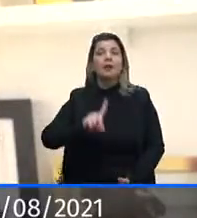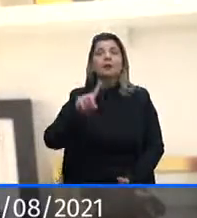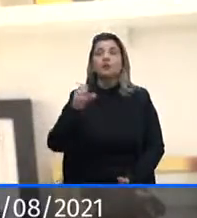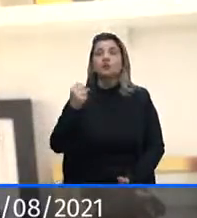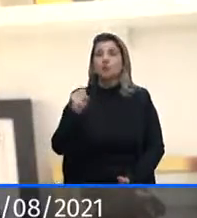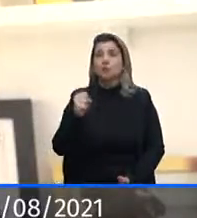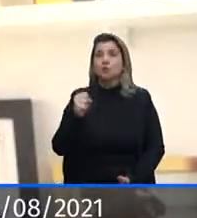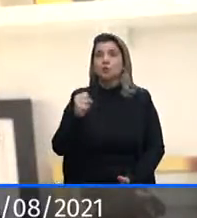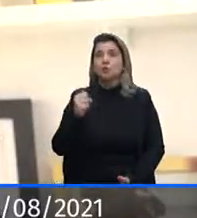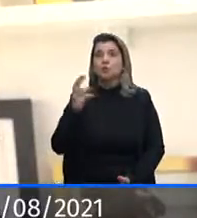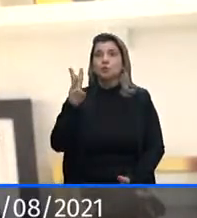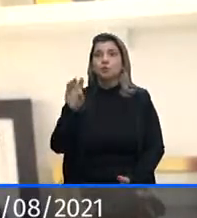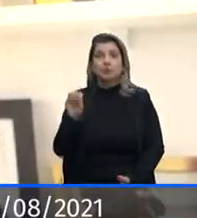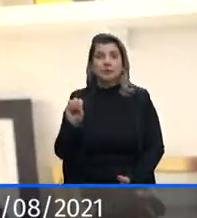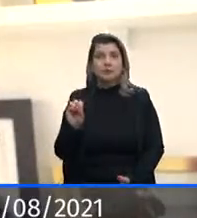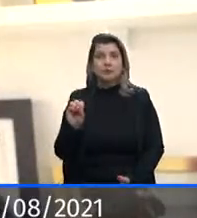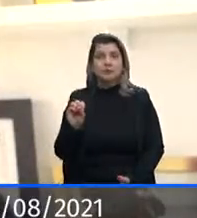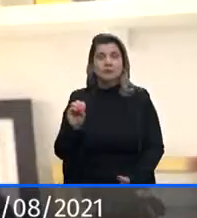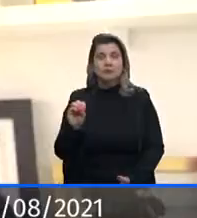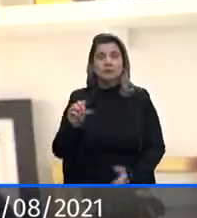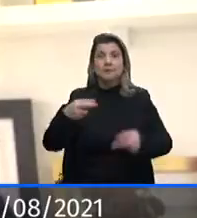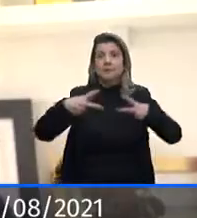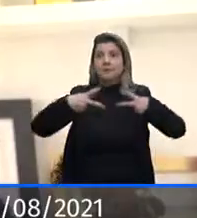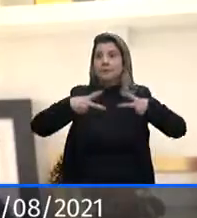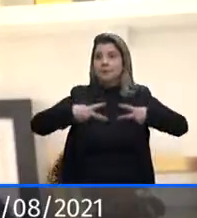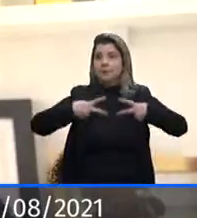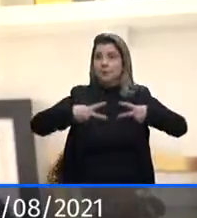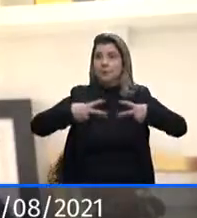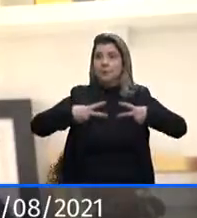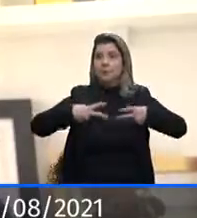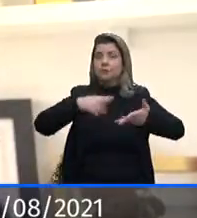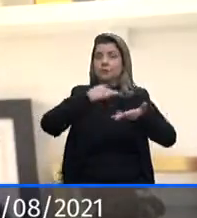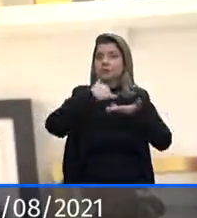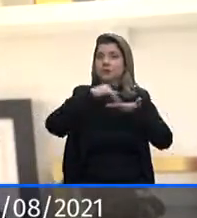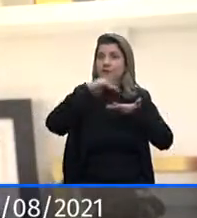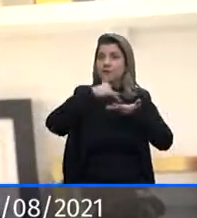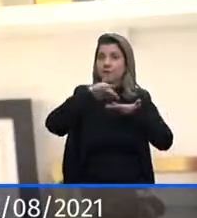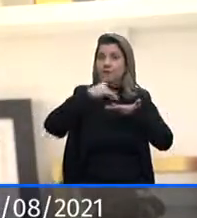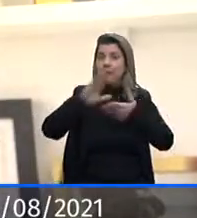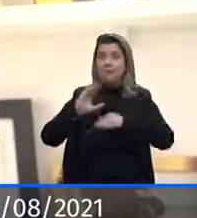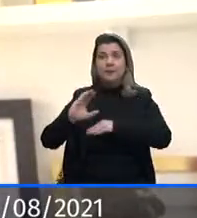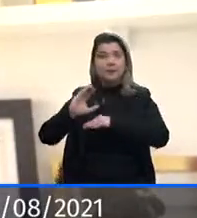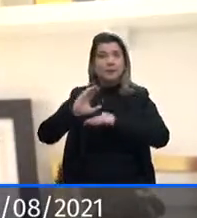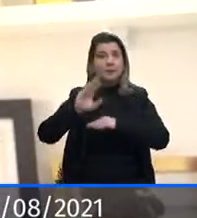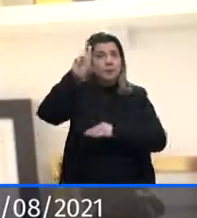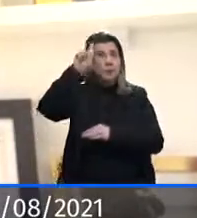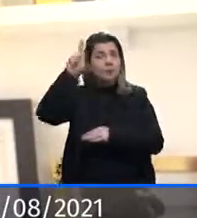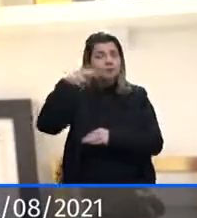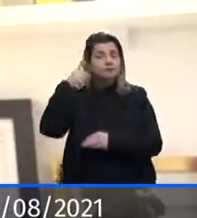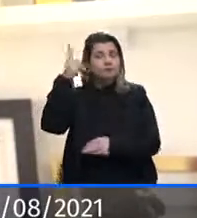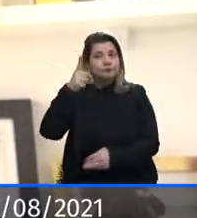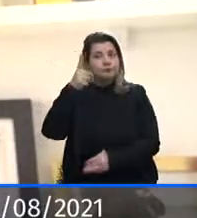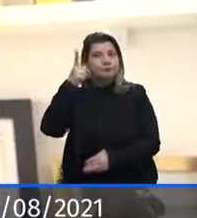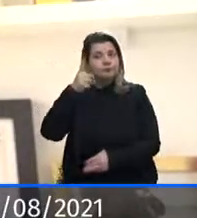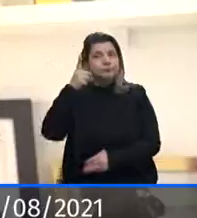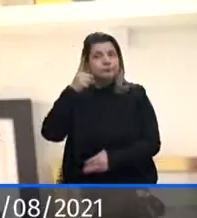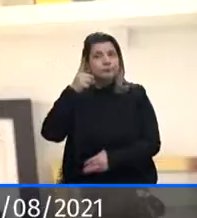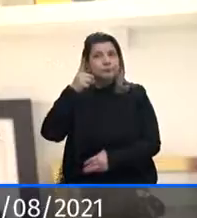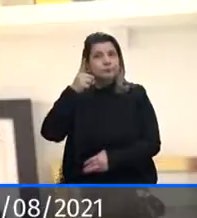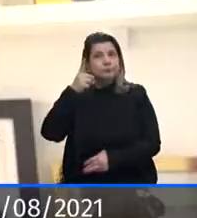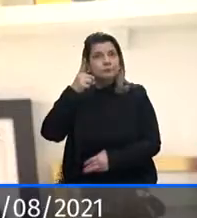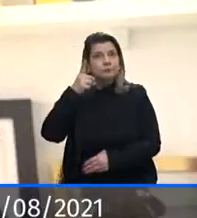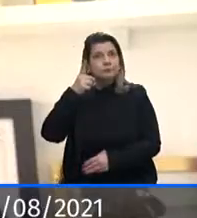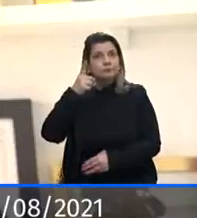18h30, pelo link que será enviado pela comissão aos senhores deputados e